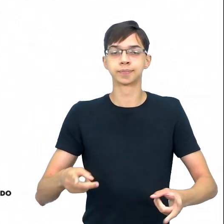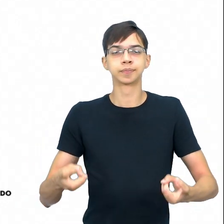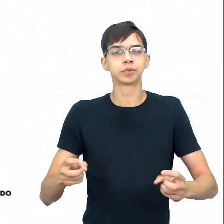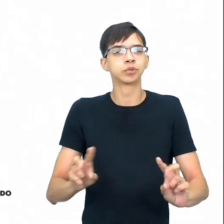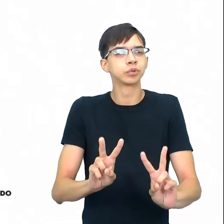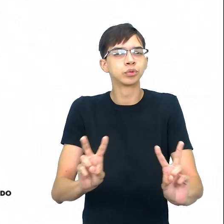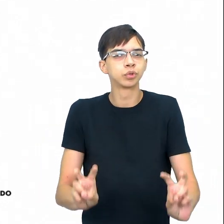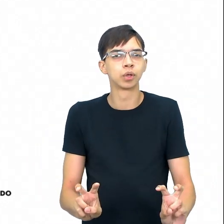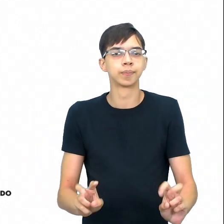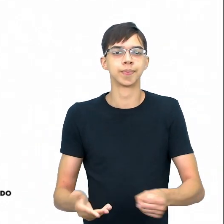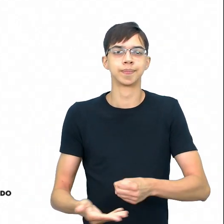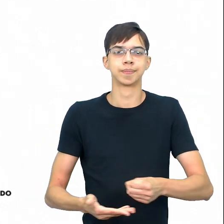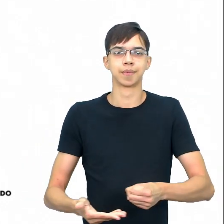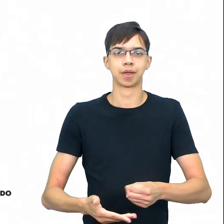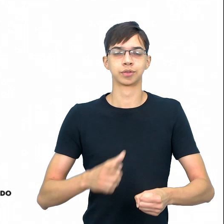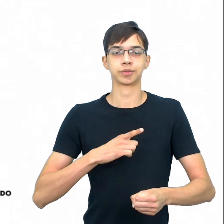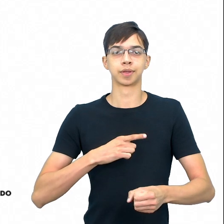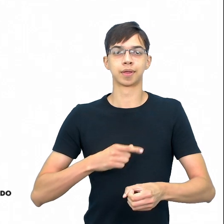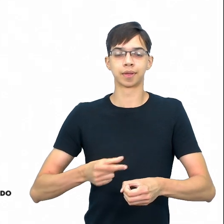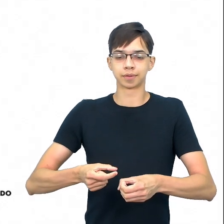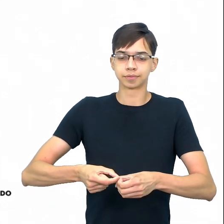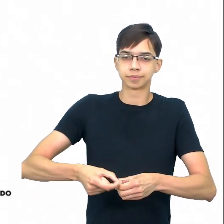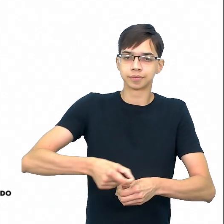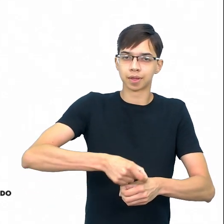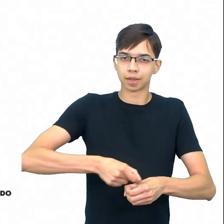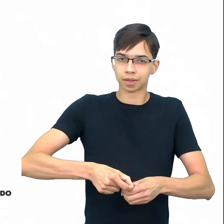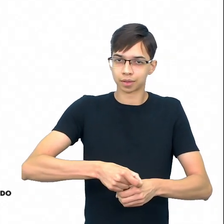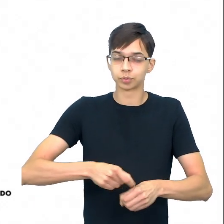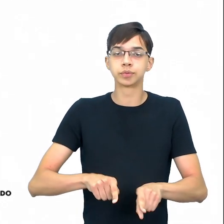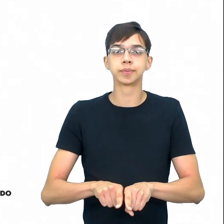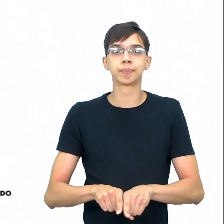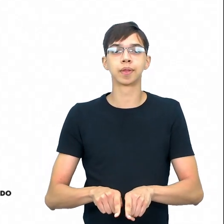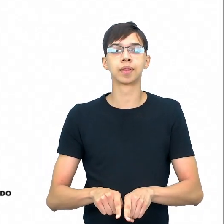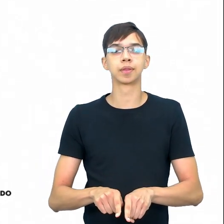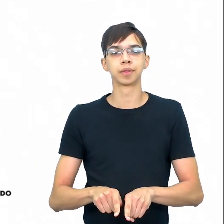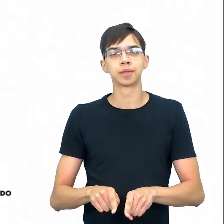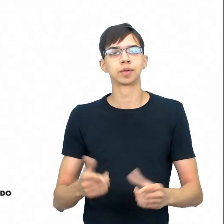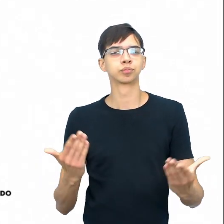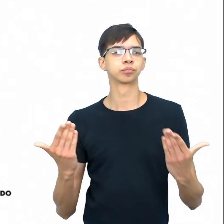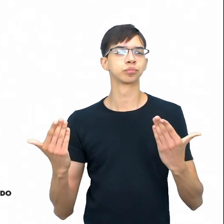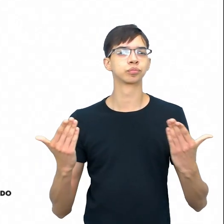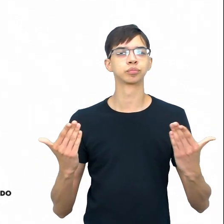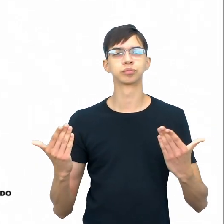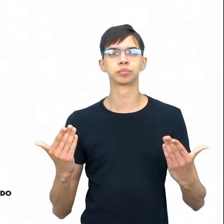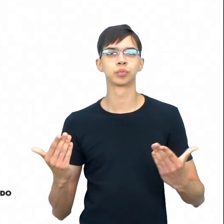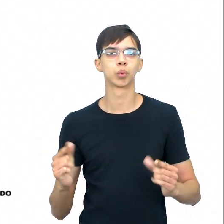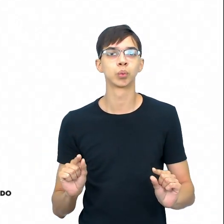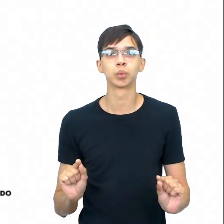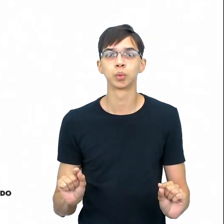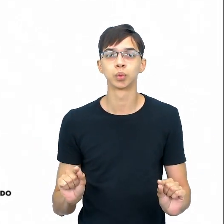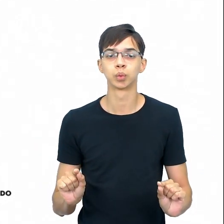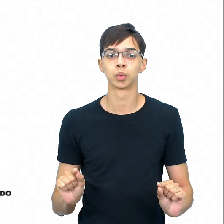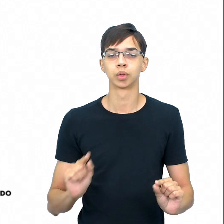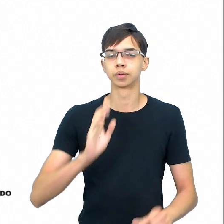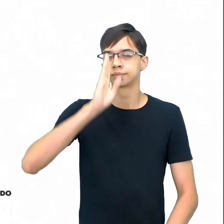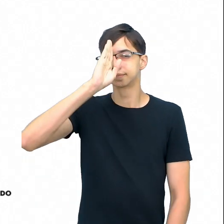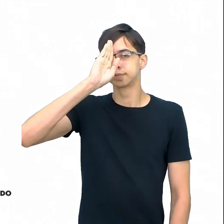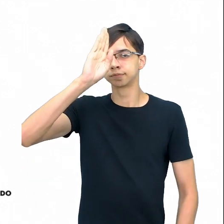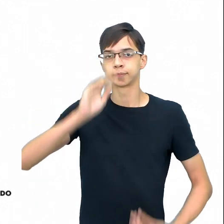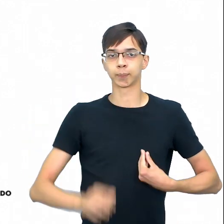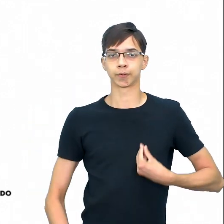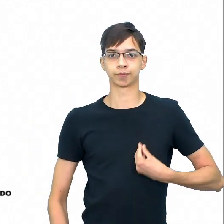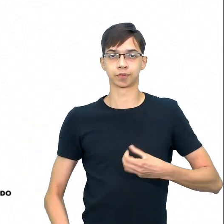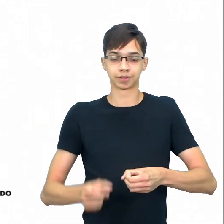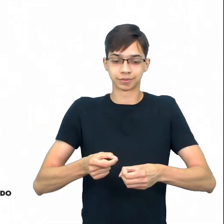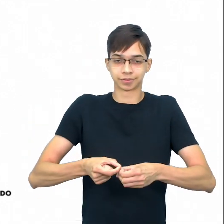que compõem a célula, bem como suas funções, e relacionar as funções vitais das células